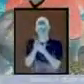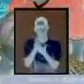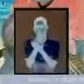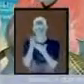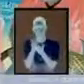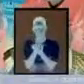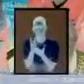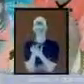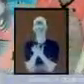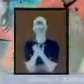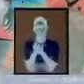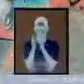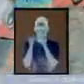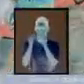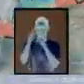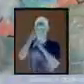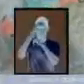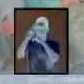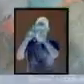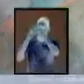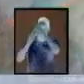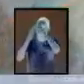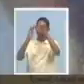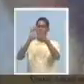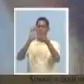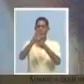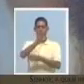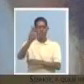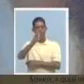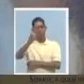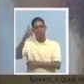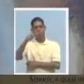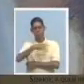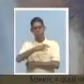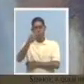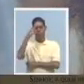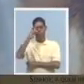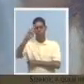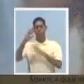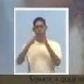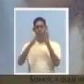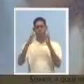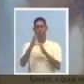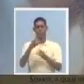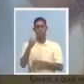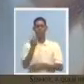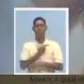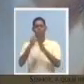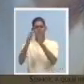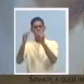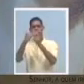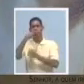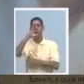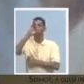Jesus, fortaleça a sua vontade. Em nome do Senhor Jesus, Pai, nós pedimos que